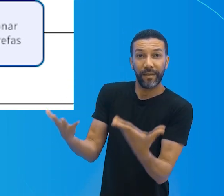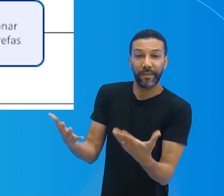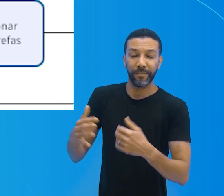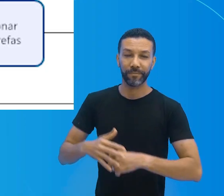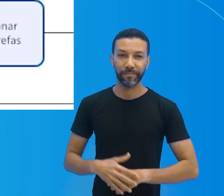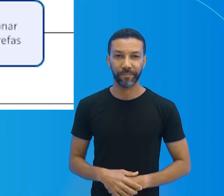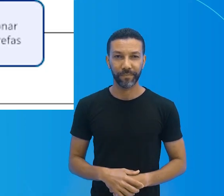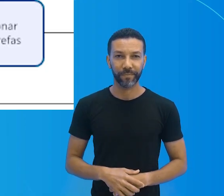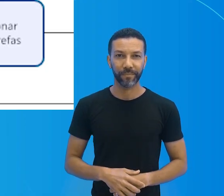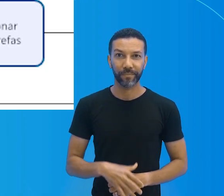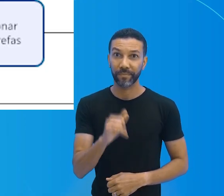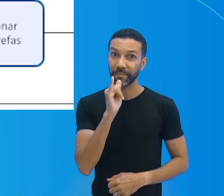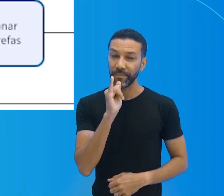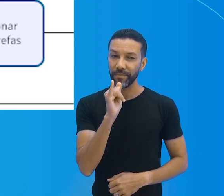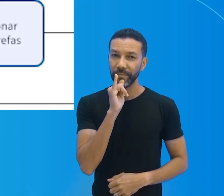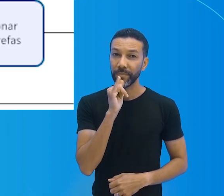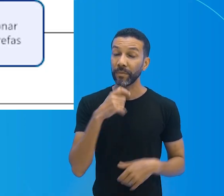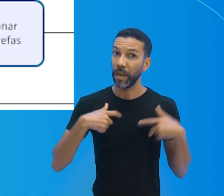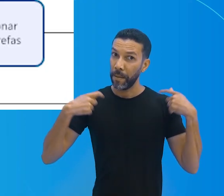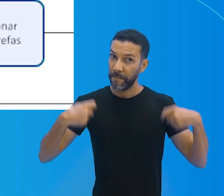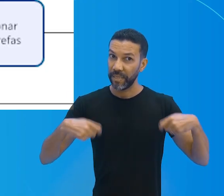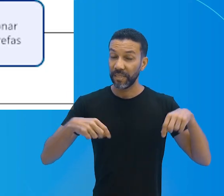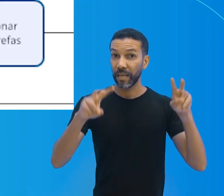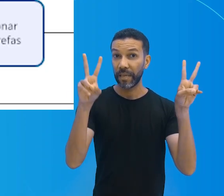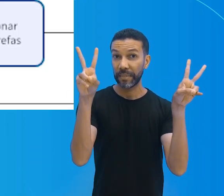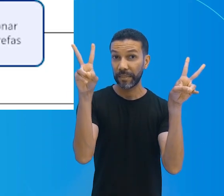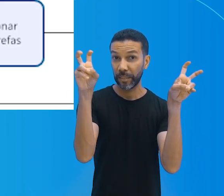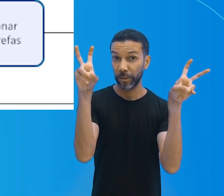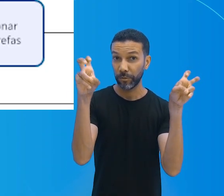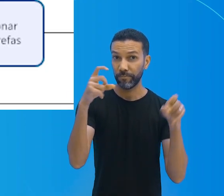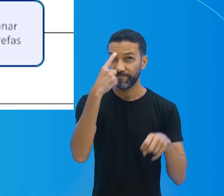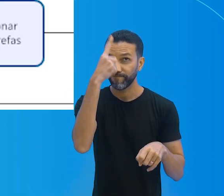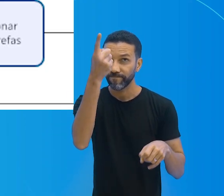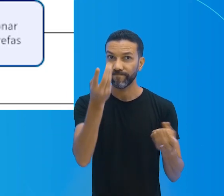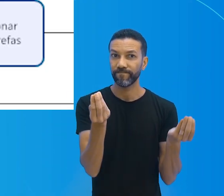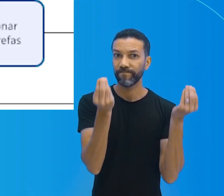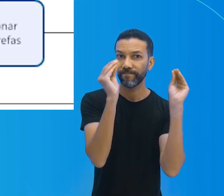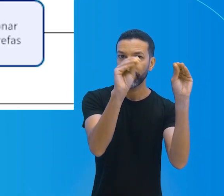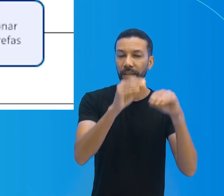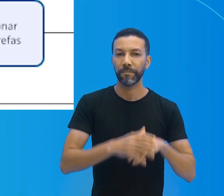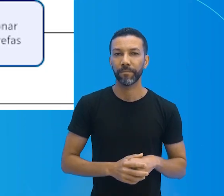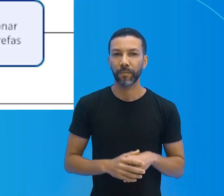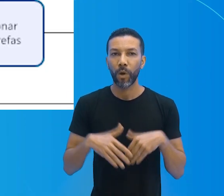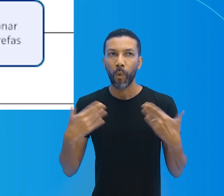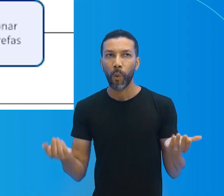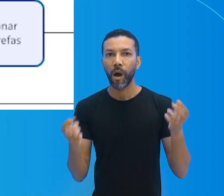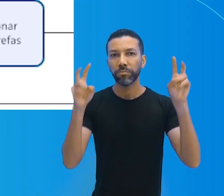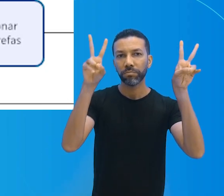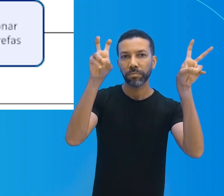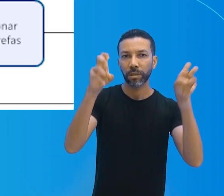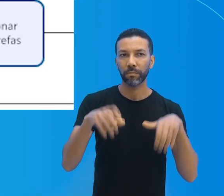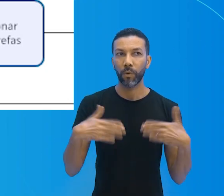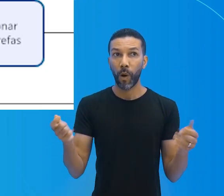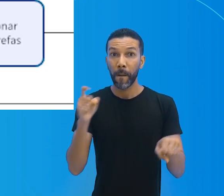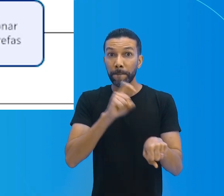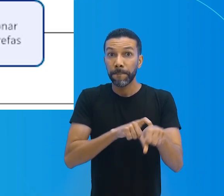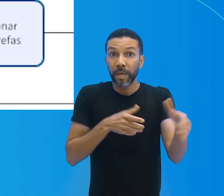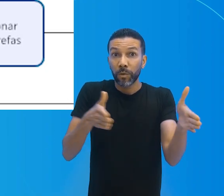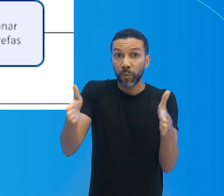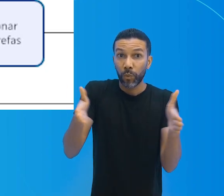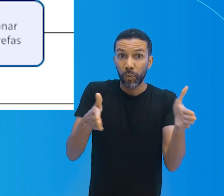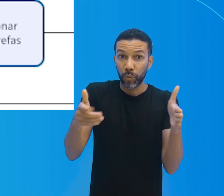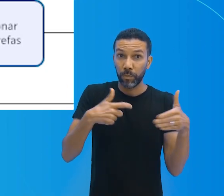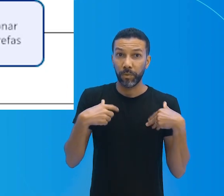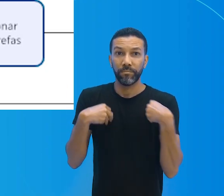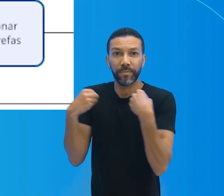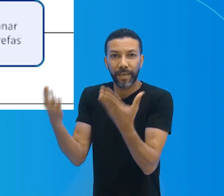entrega, certo? Ele vai precisar adicionar um título para a entrega dele, né? Dizer qual é o assunto, qual é o prazo